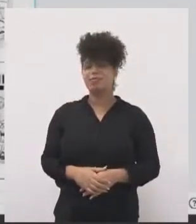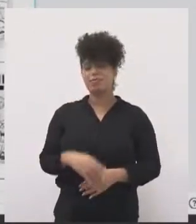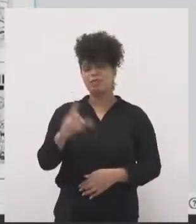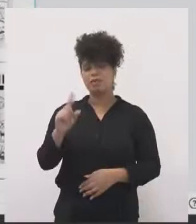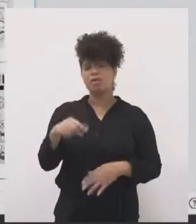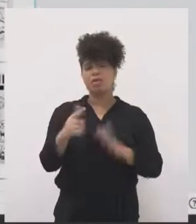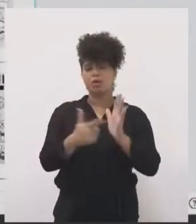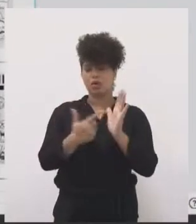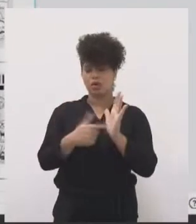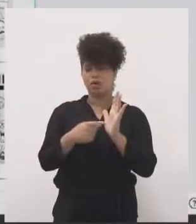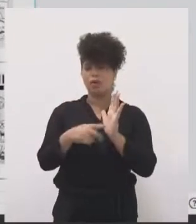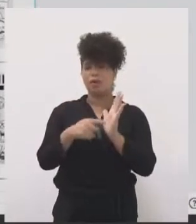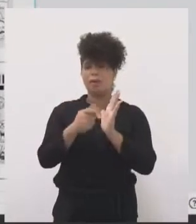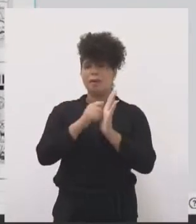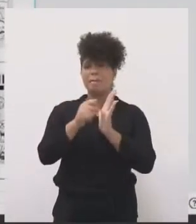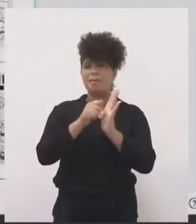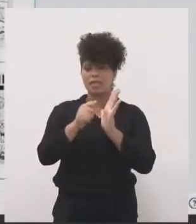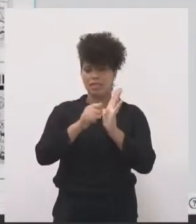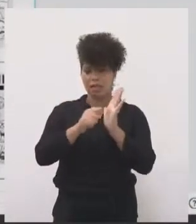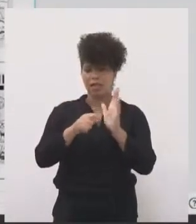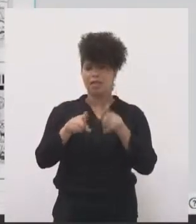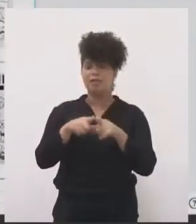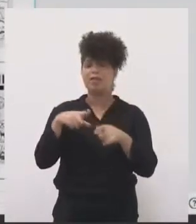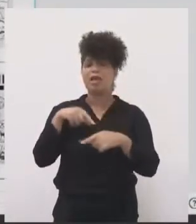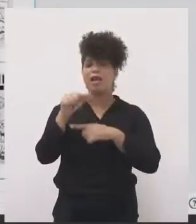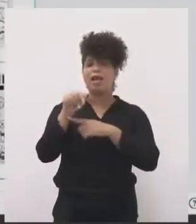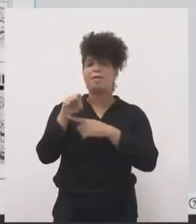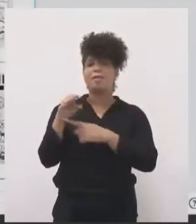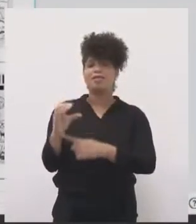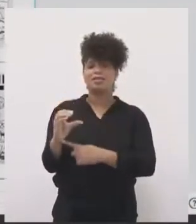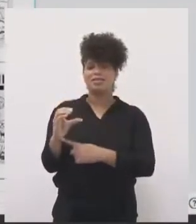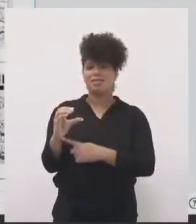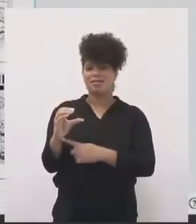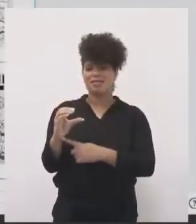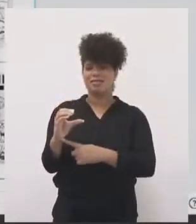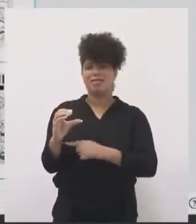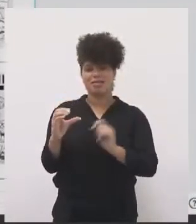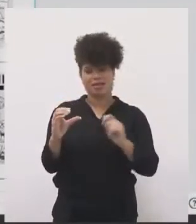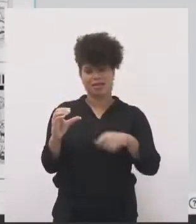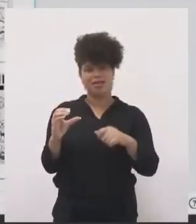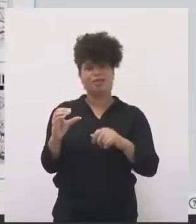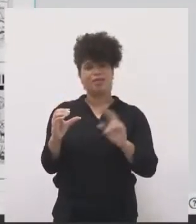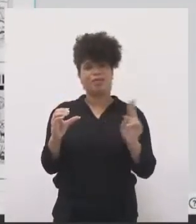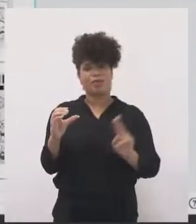livro de colorir com o alfabeto, eu poderia usar